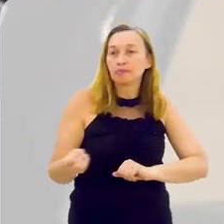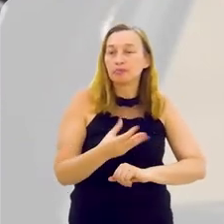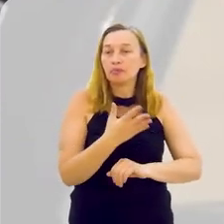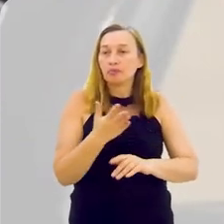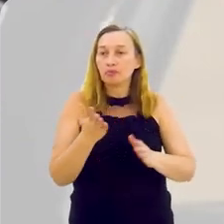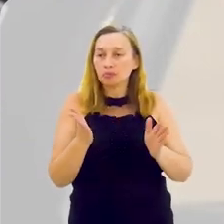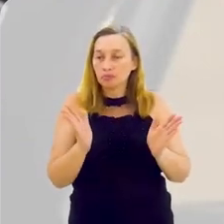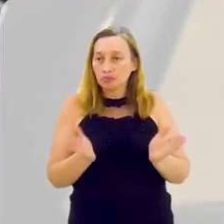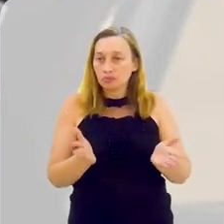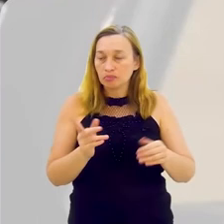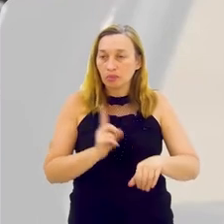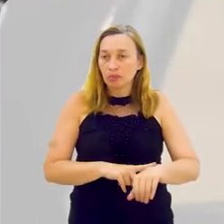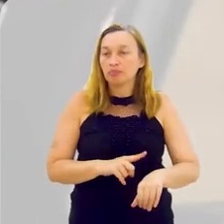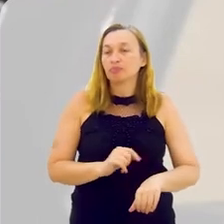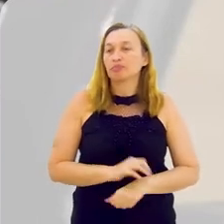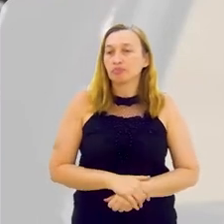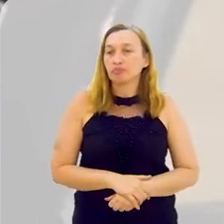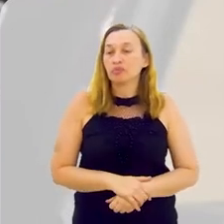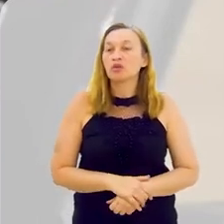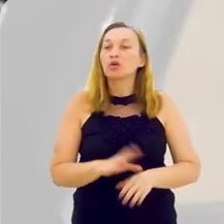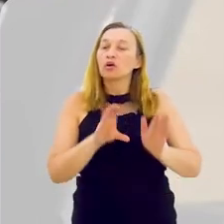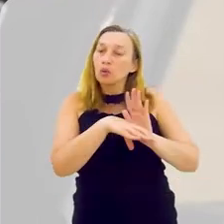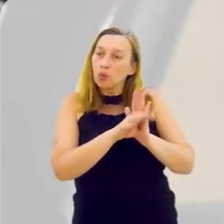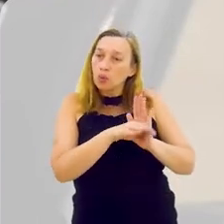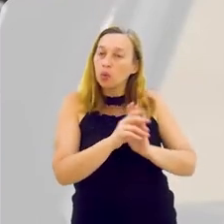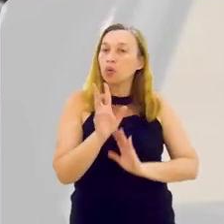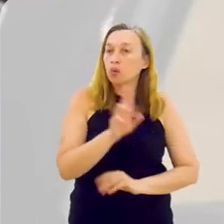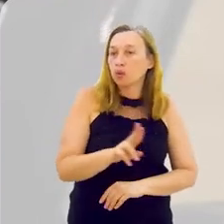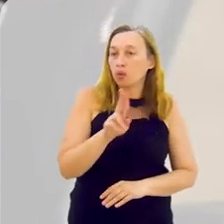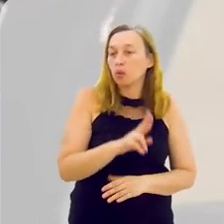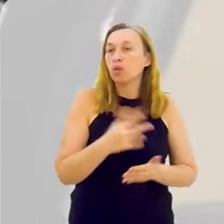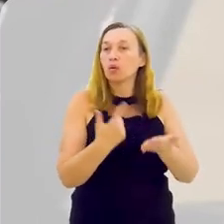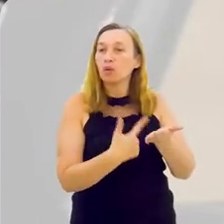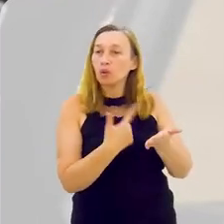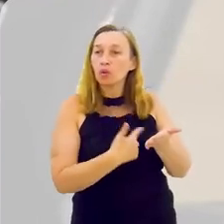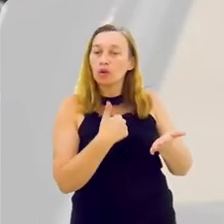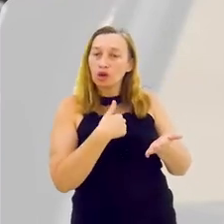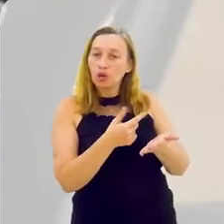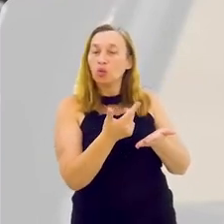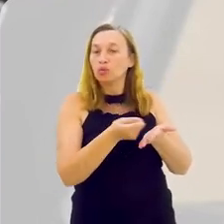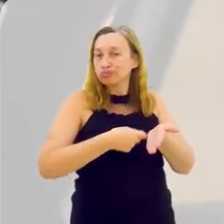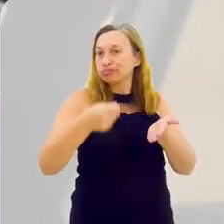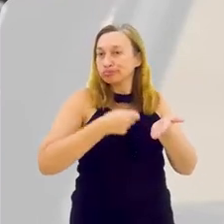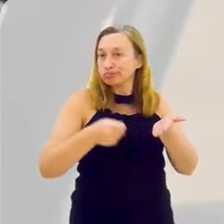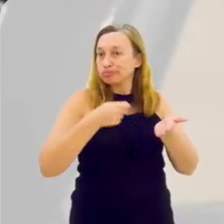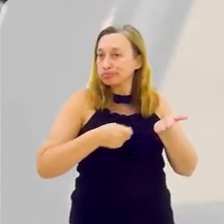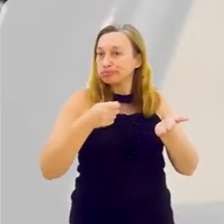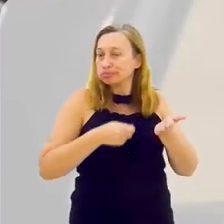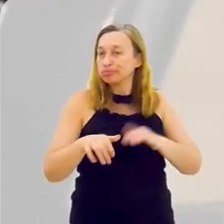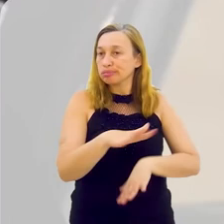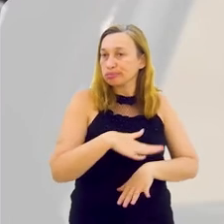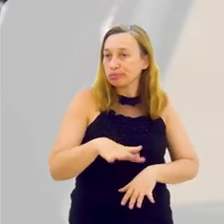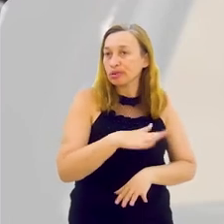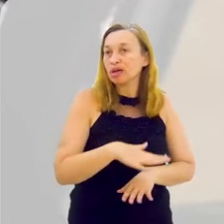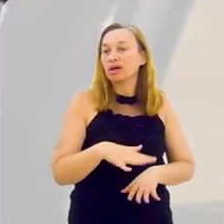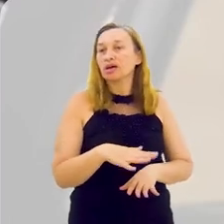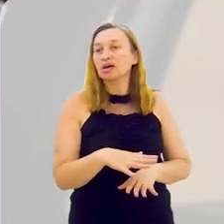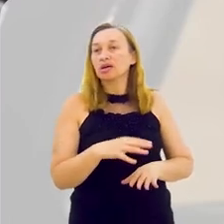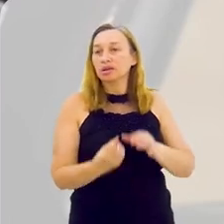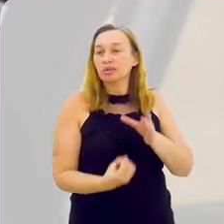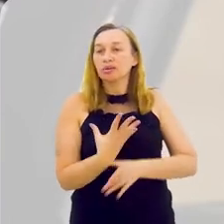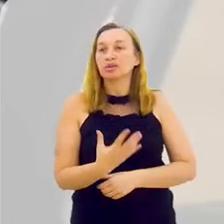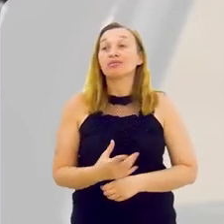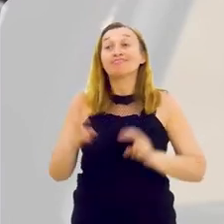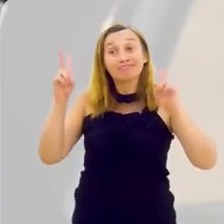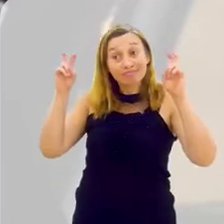e precisam se atualizar, nós temos essas recentes agora, que usam muito dos conceitos do livro que eu escrevi, que é da